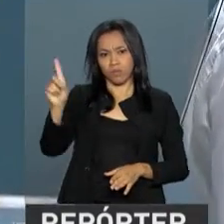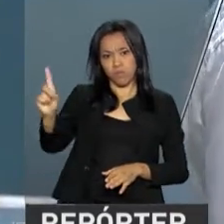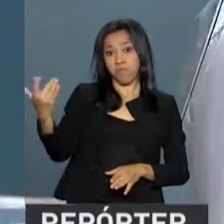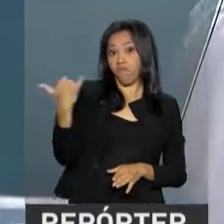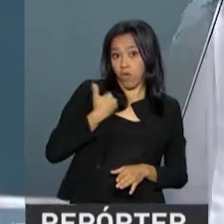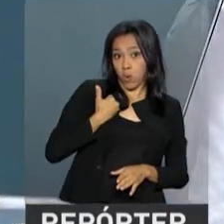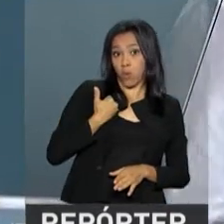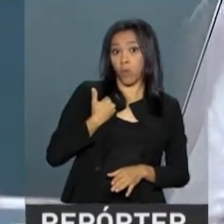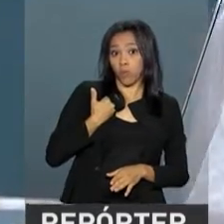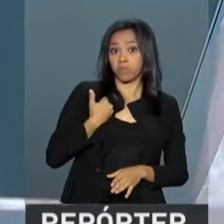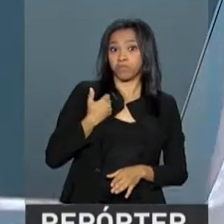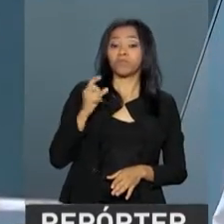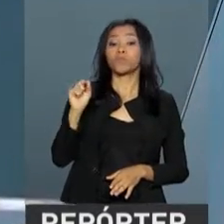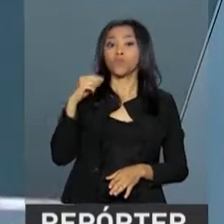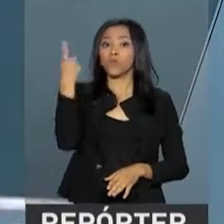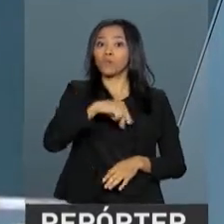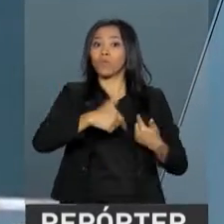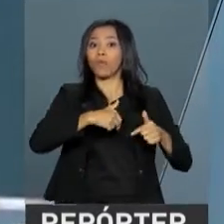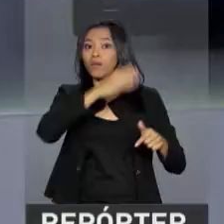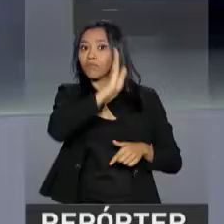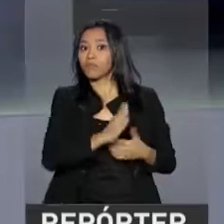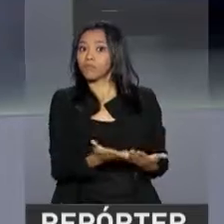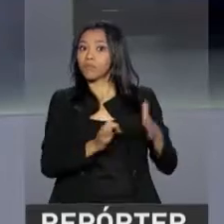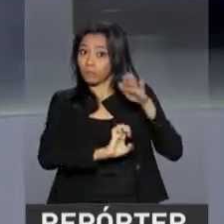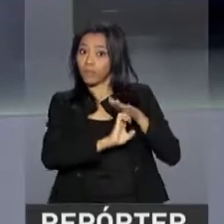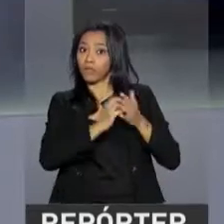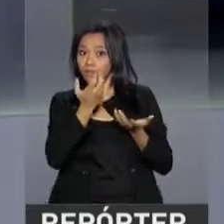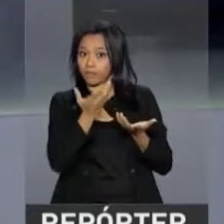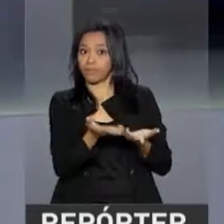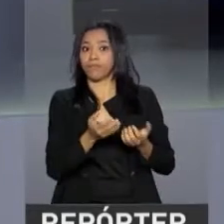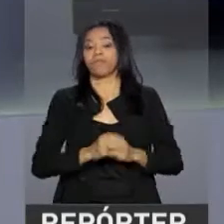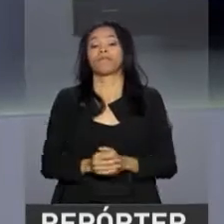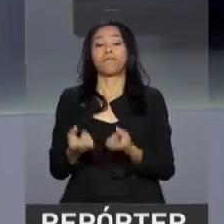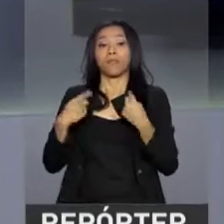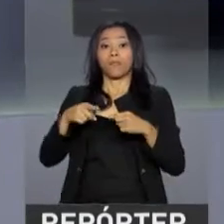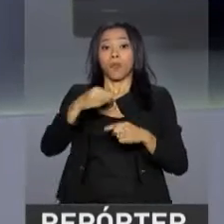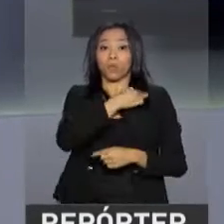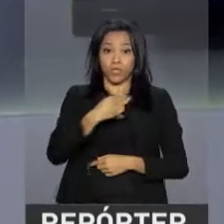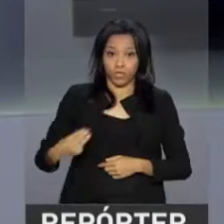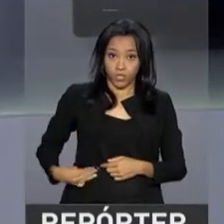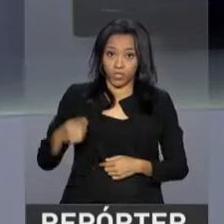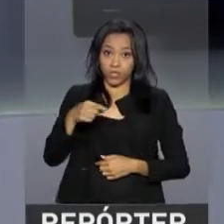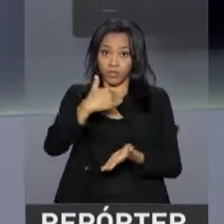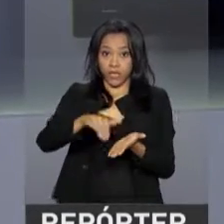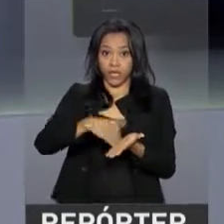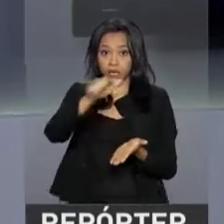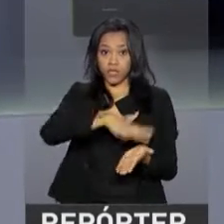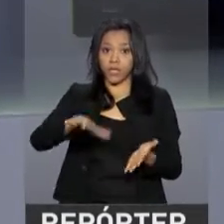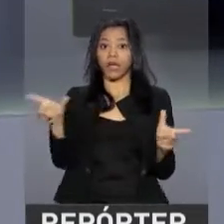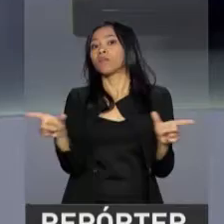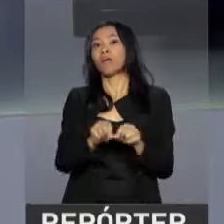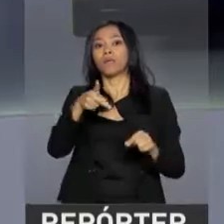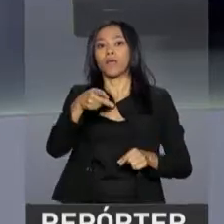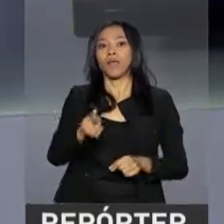lá, me falou do trabalho da Hemobras. O ministro-chefe da Secretaria-Geral da Presidência participa agora